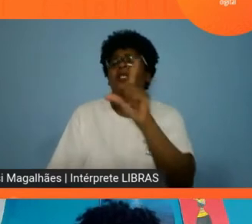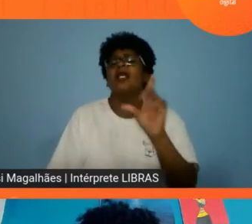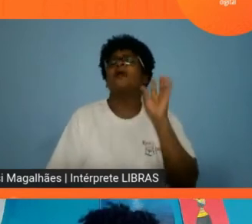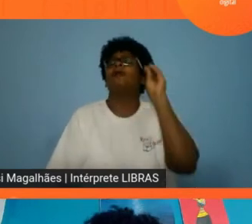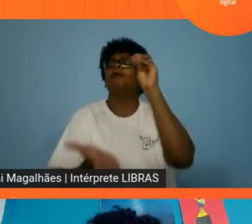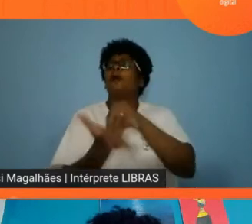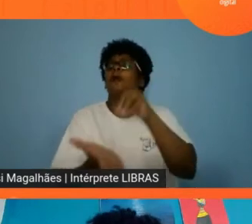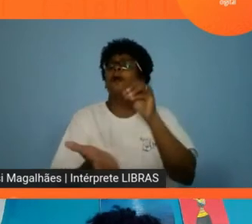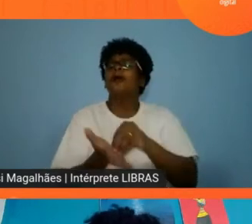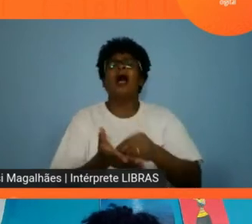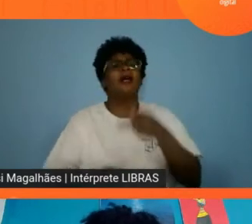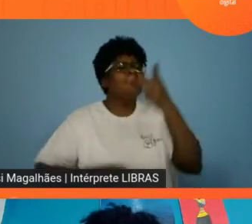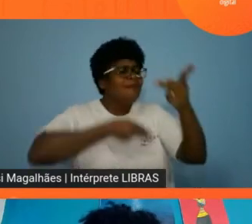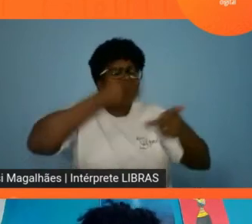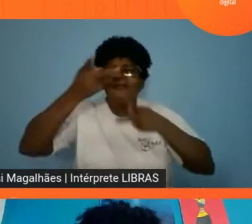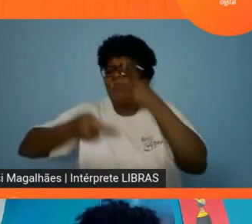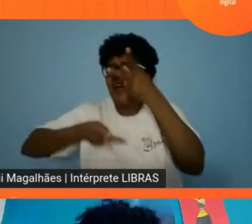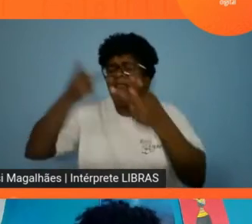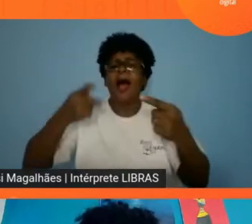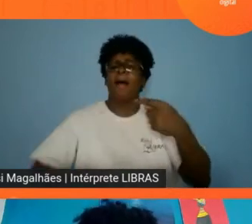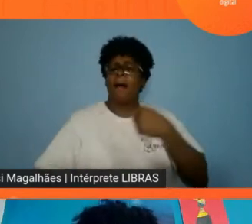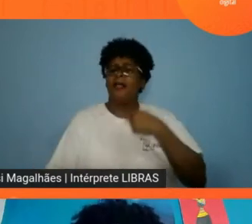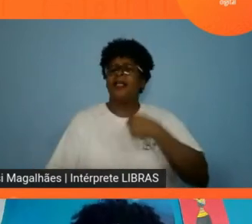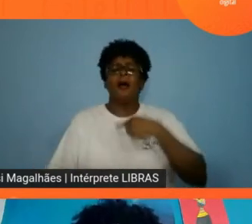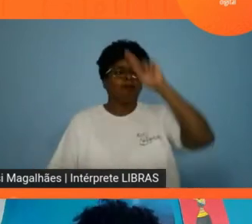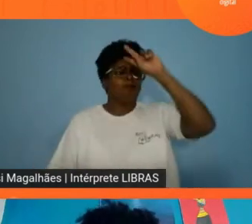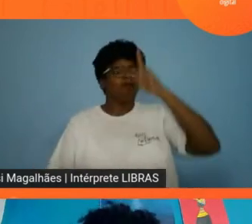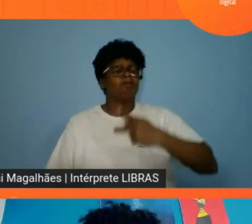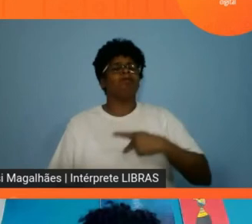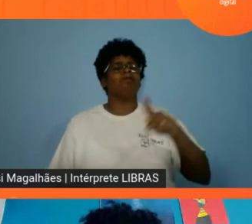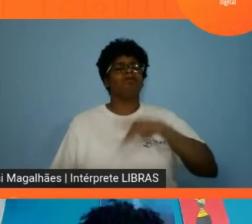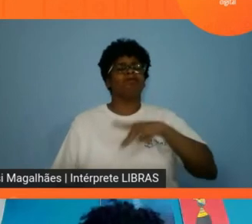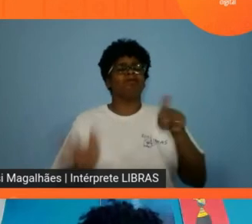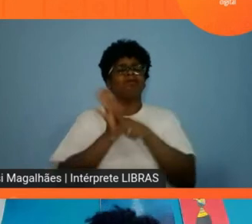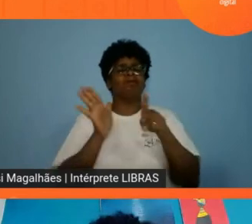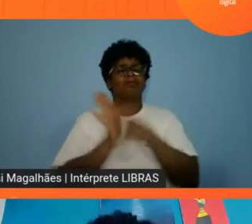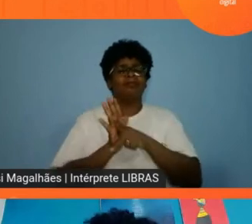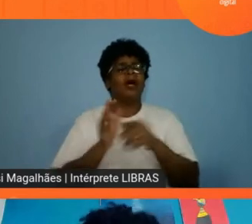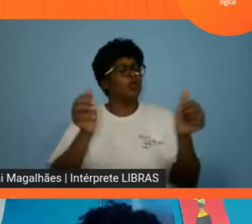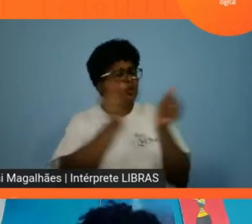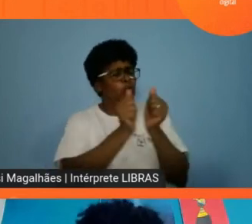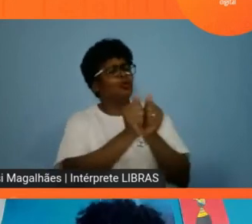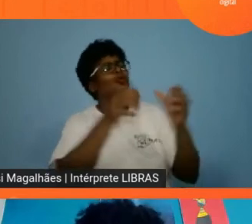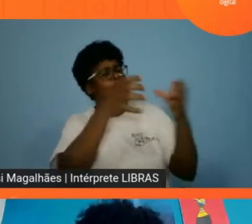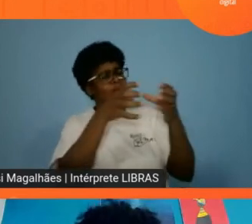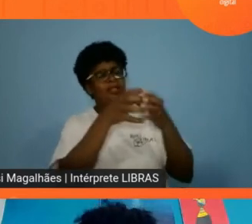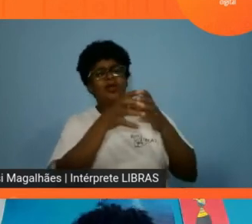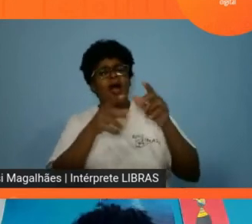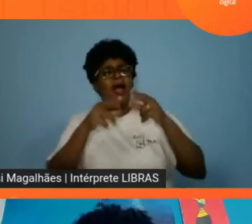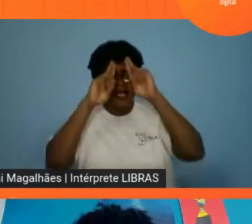pensamento crítico, a minha análise individual e também coletiva, respeitando o espaço de cada pessoa.